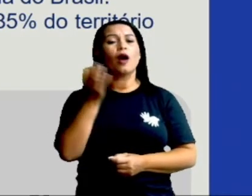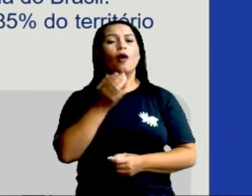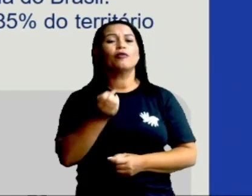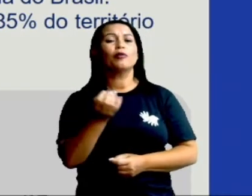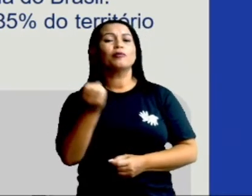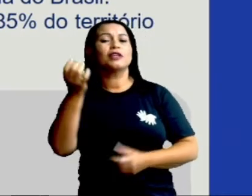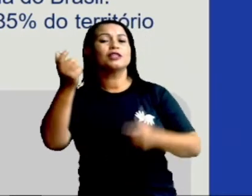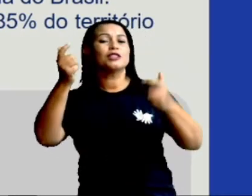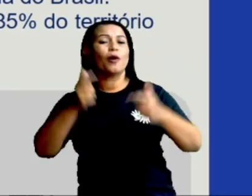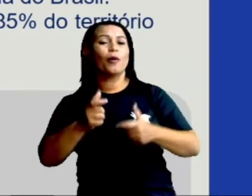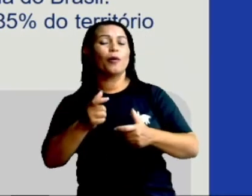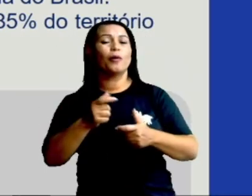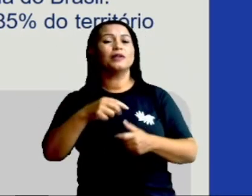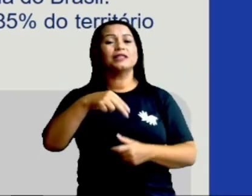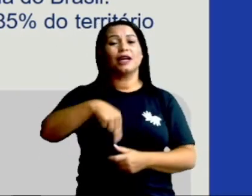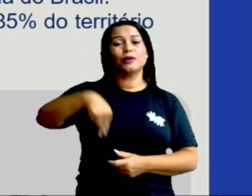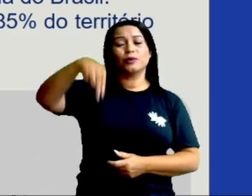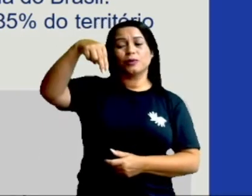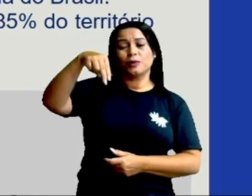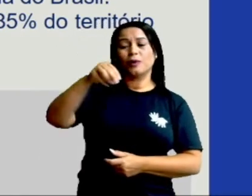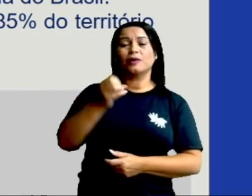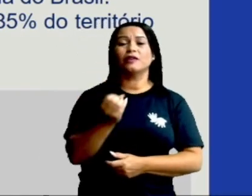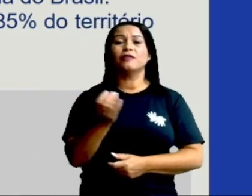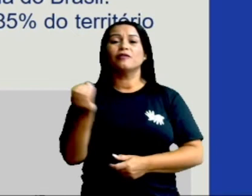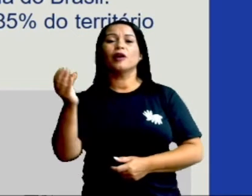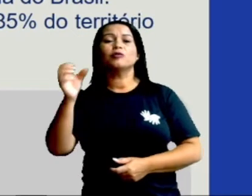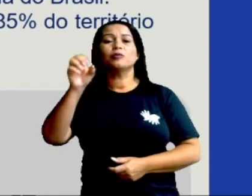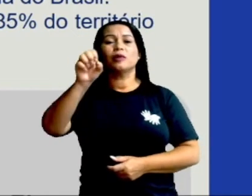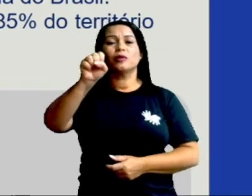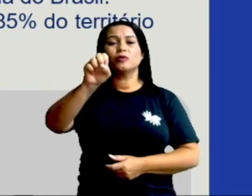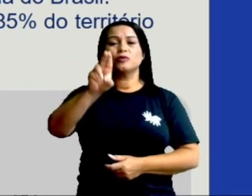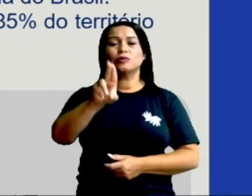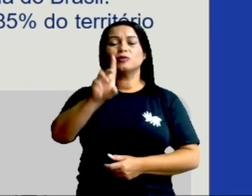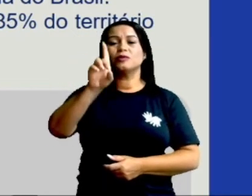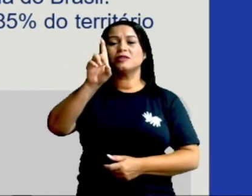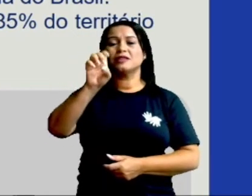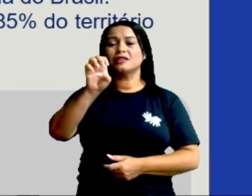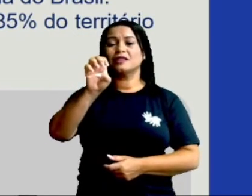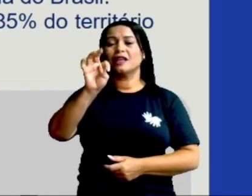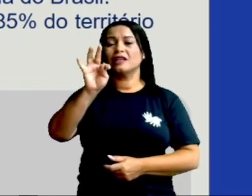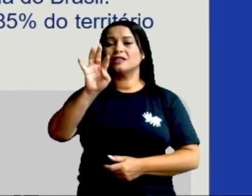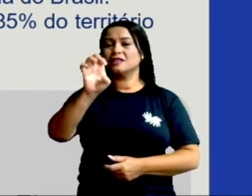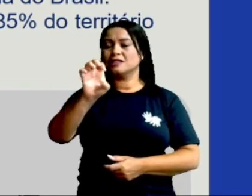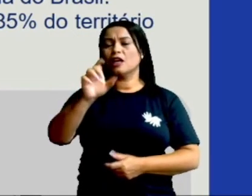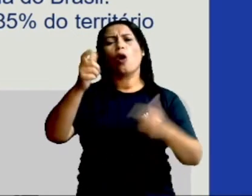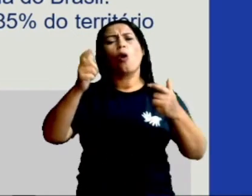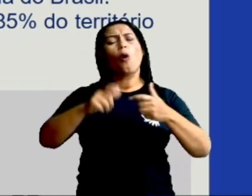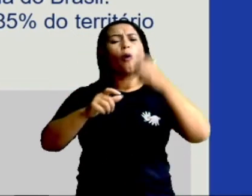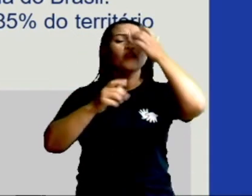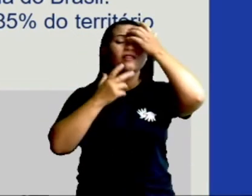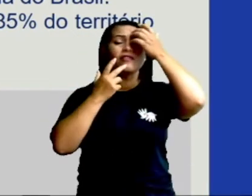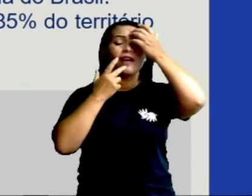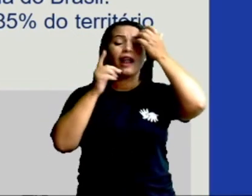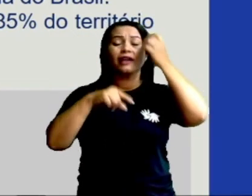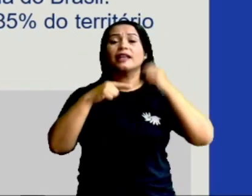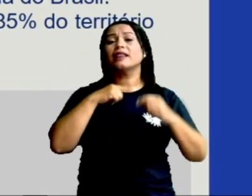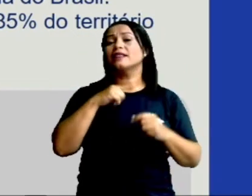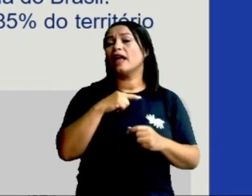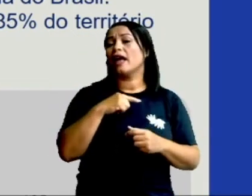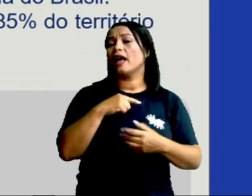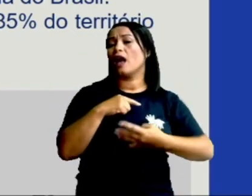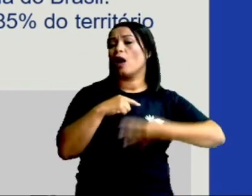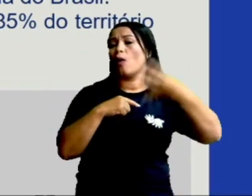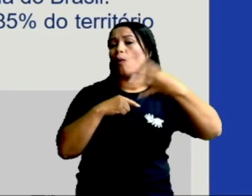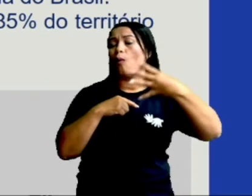viajar agora partindo saindo do Norte e a gente vai para a região sudeste onde diz que é uma região que engloba